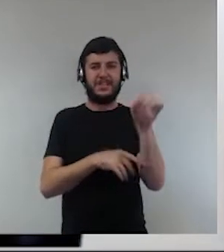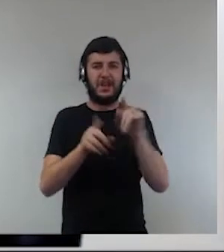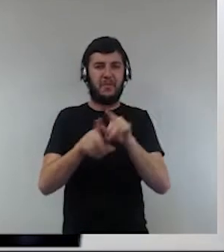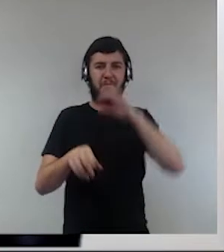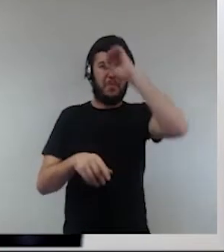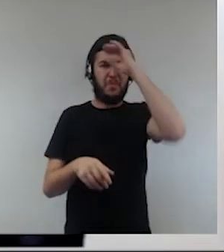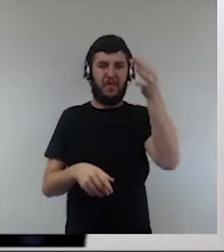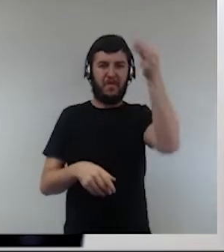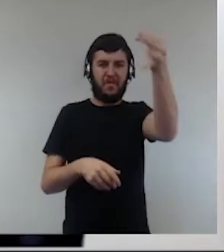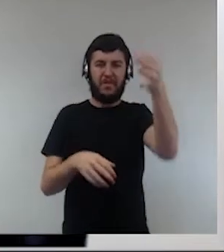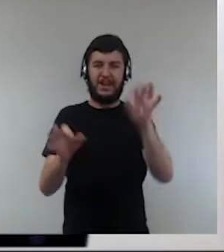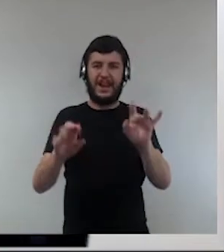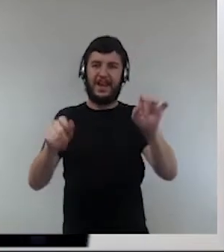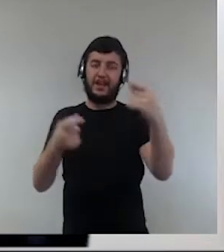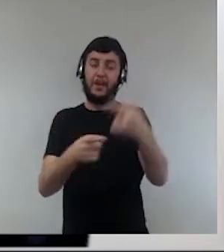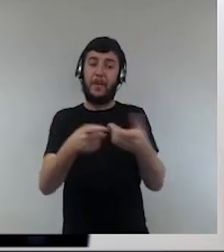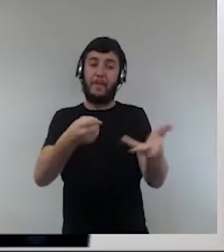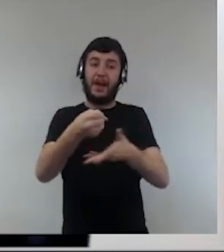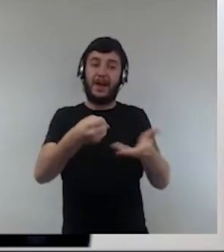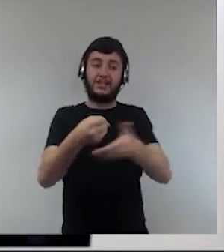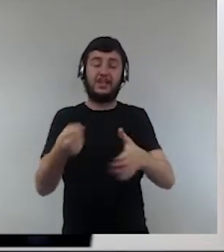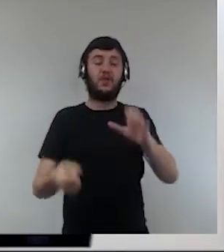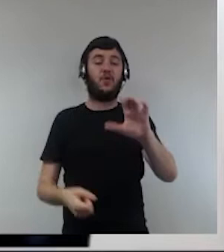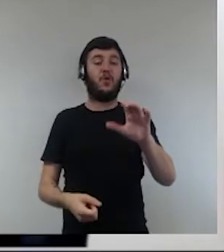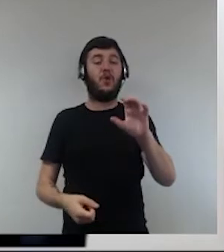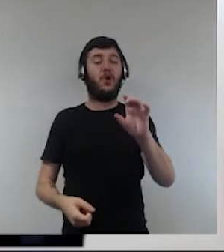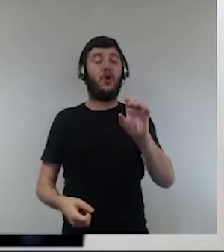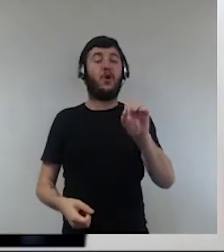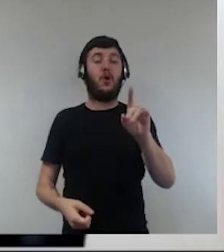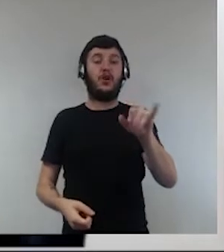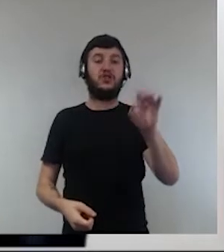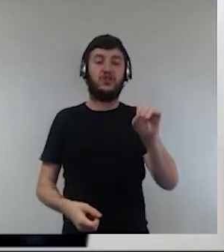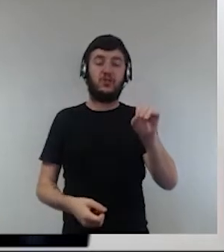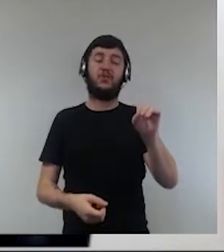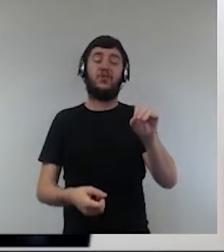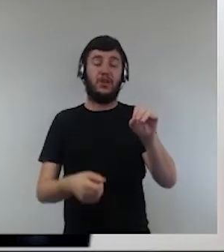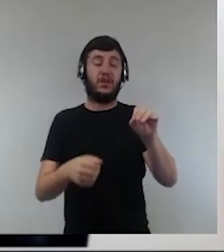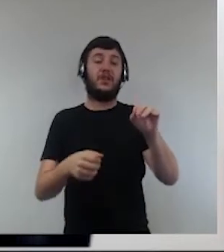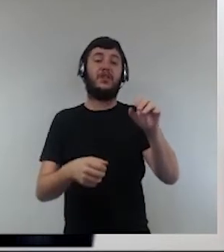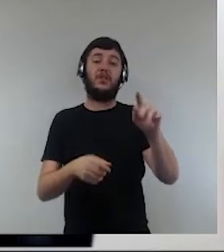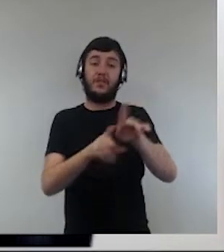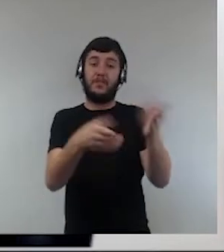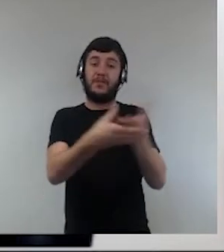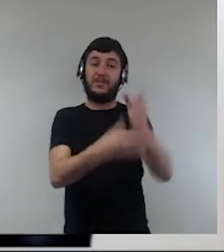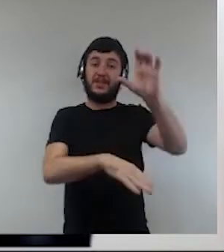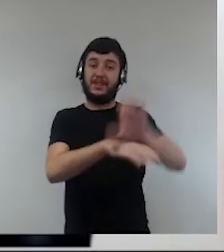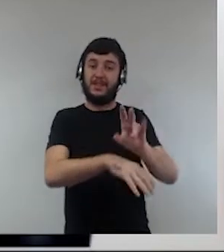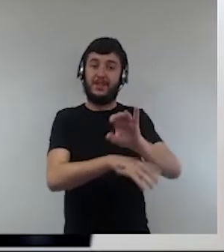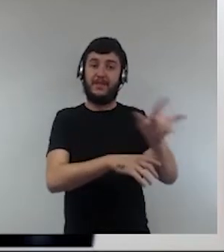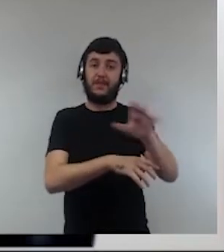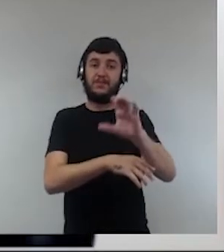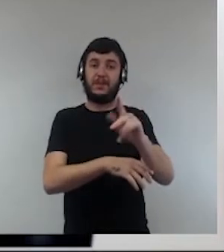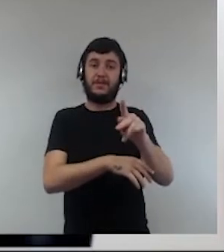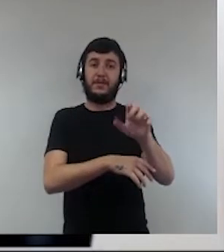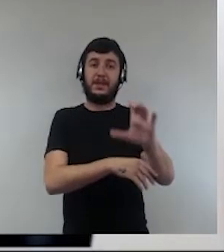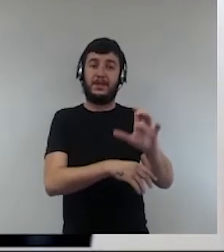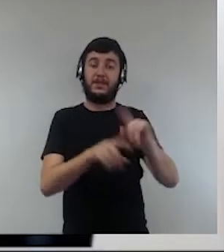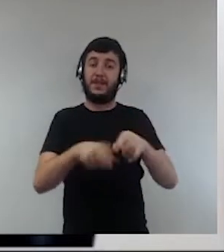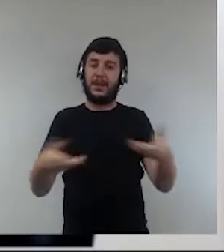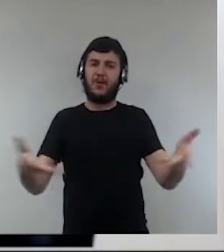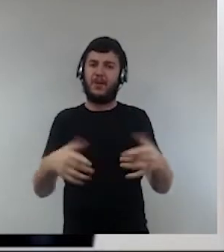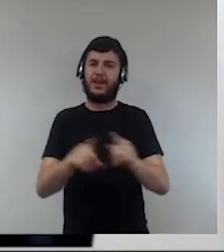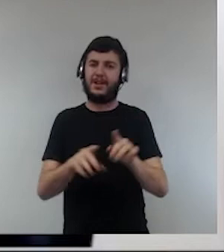Civil. Por quê? Olhamos como exemplo o de um trabalhador. Vamos mais uma vez visitar a Justiça